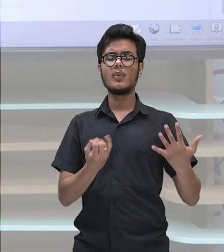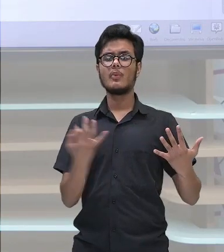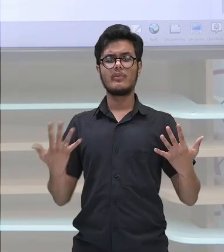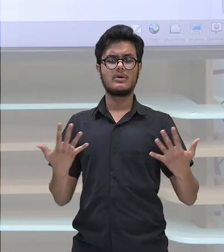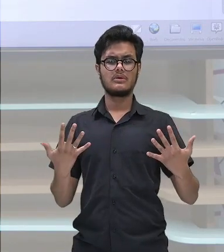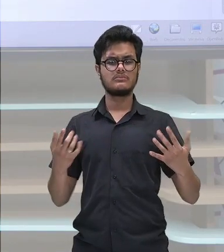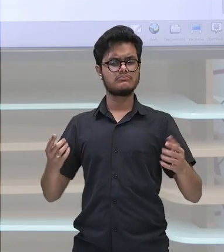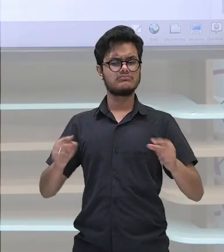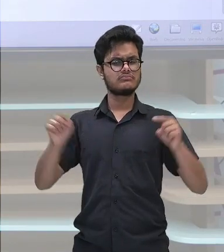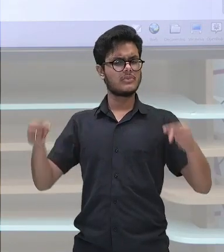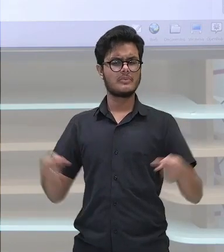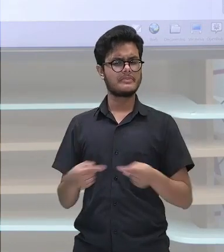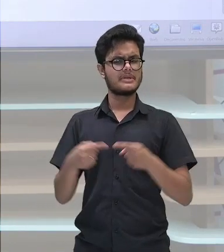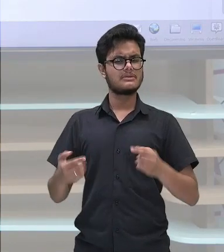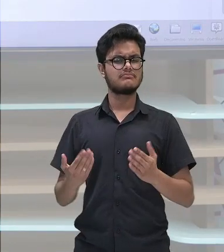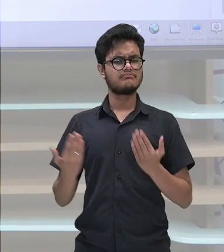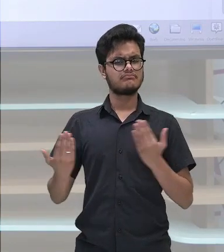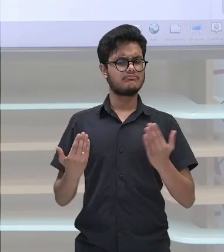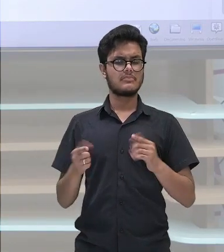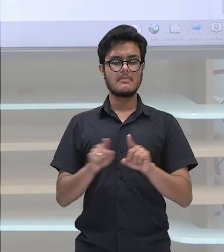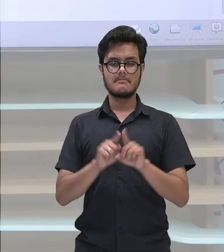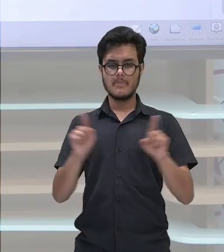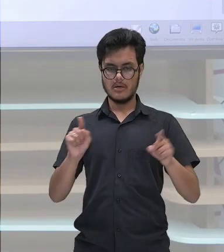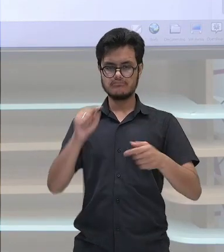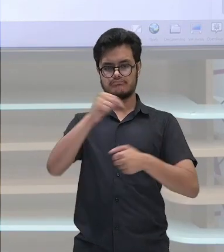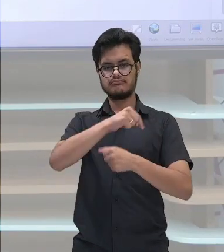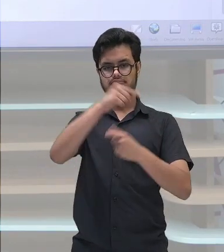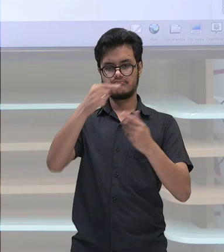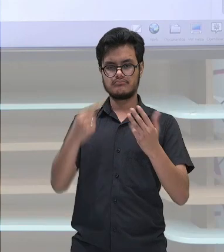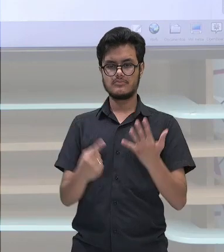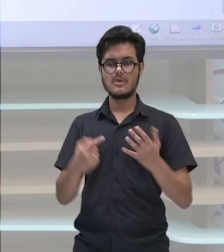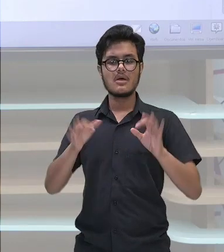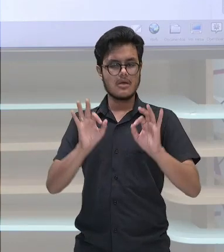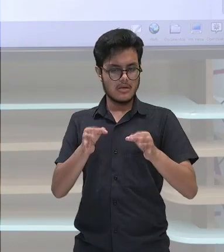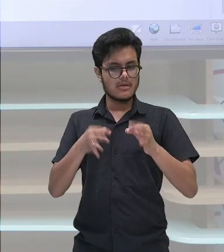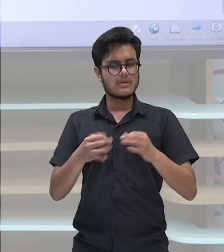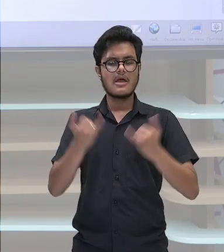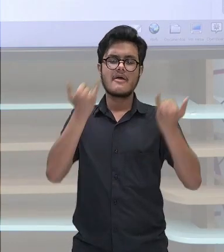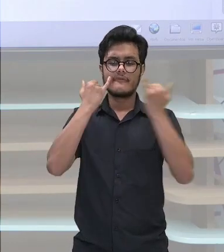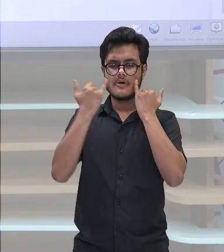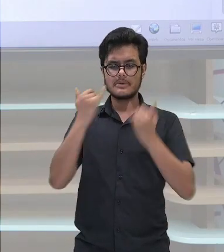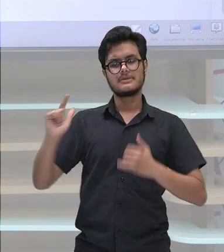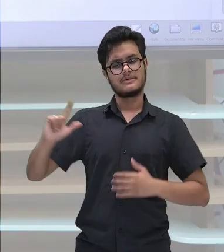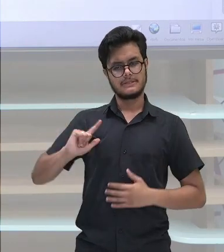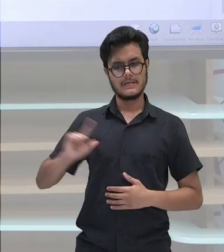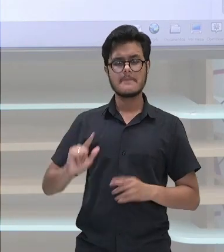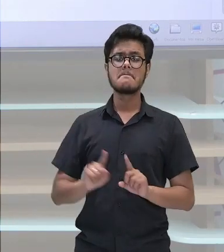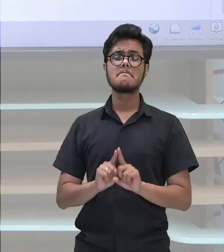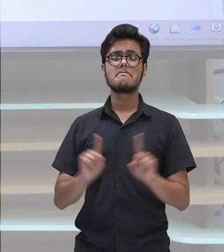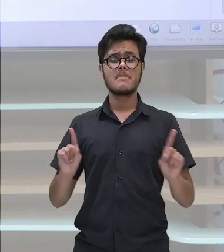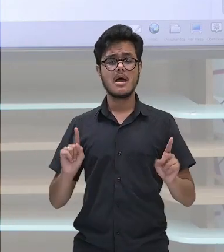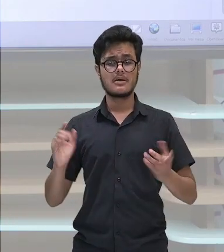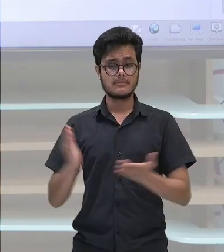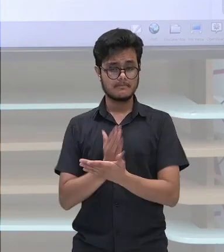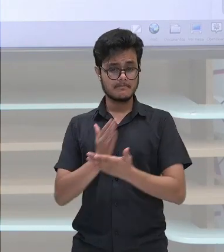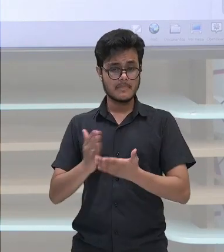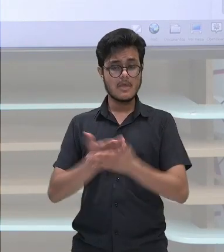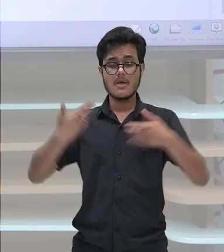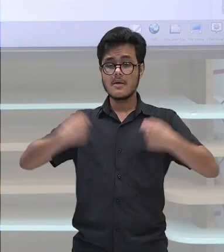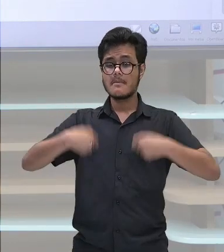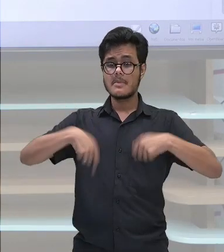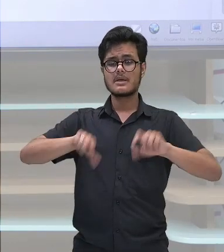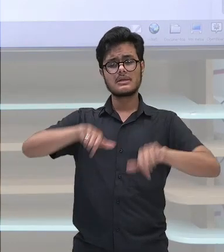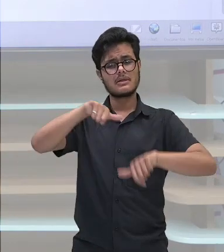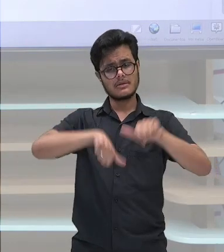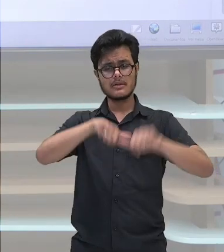quantas combinações eu posso ter a gente Conta essa essas informações também mas às vezes a gente precisa fazer essa